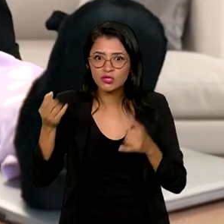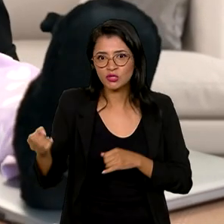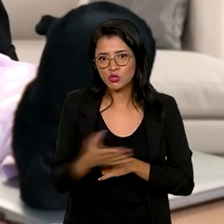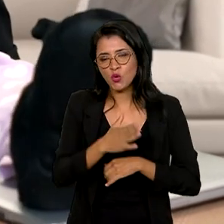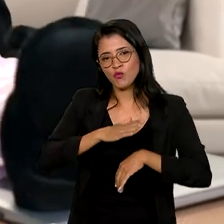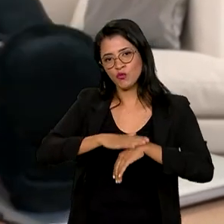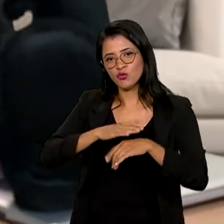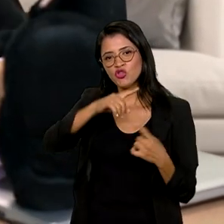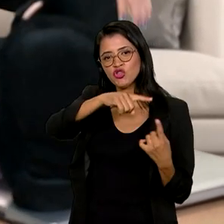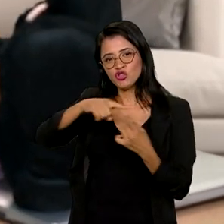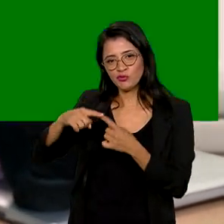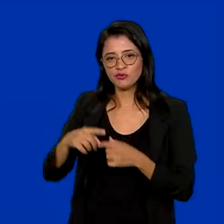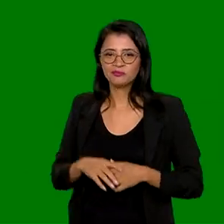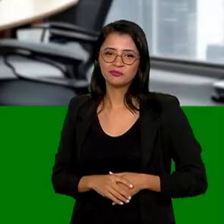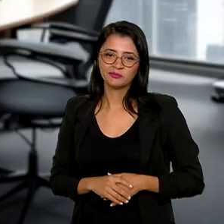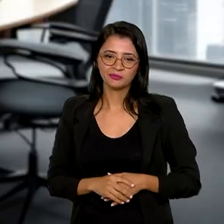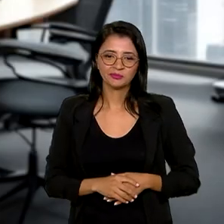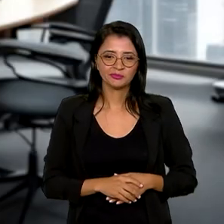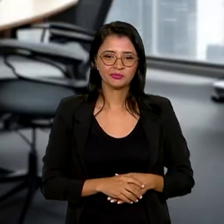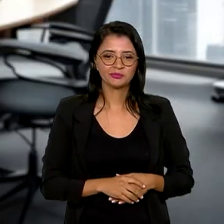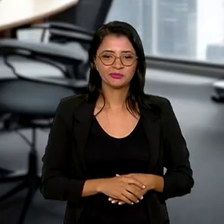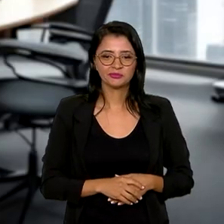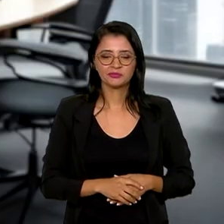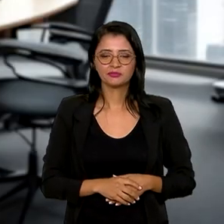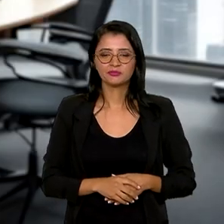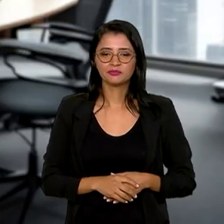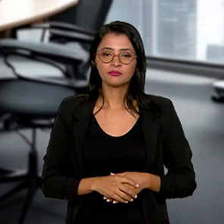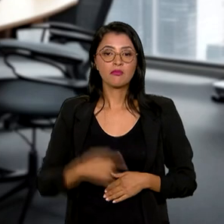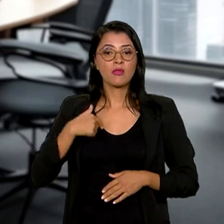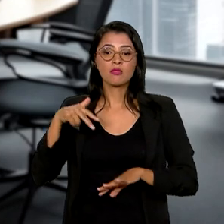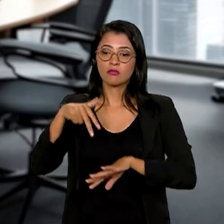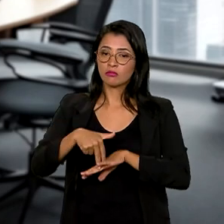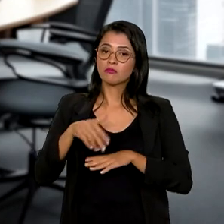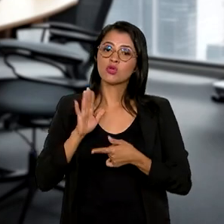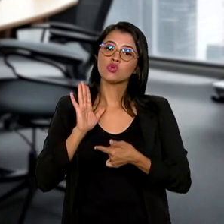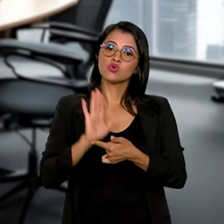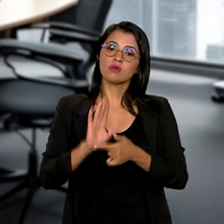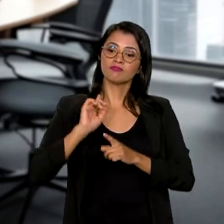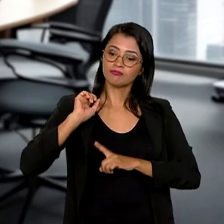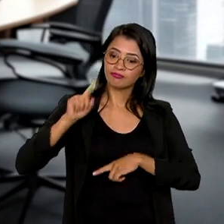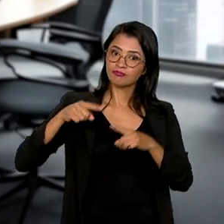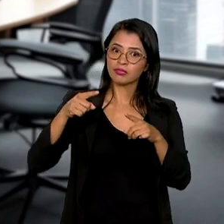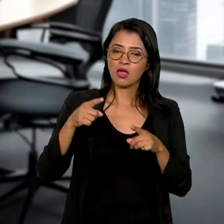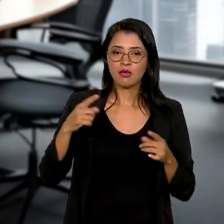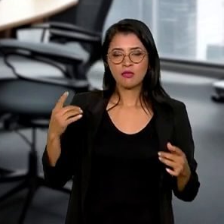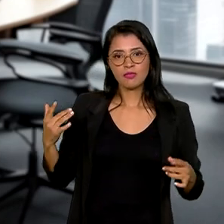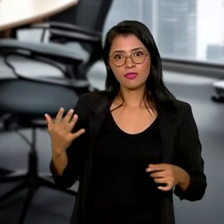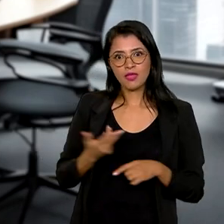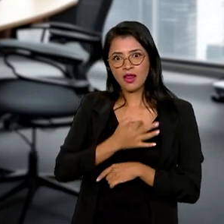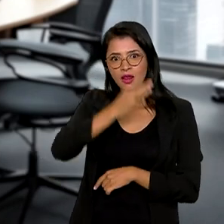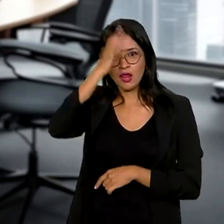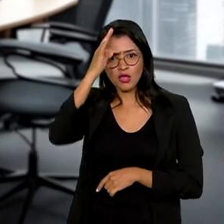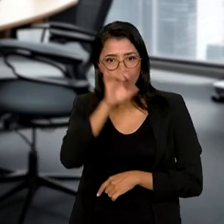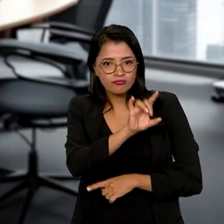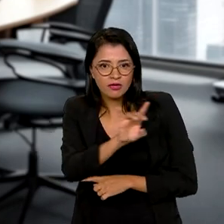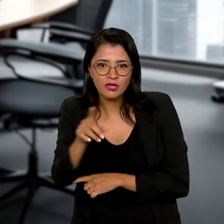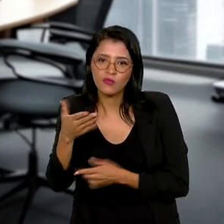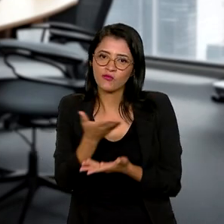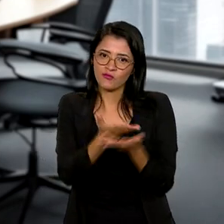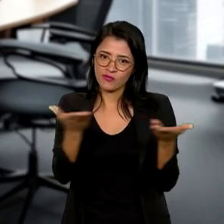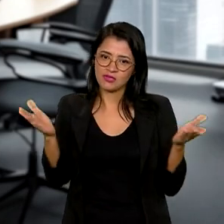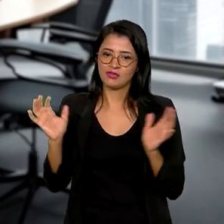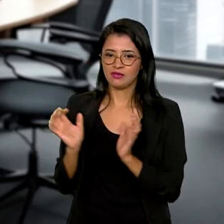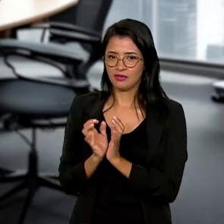nova tendência mundial. Estou aqui para ajudar a potencializar o talento de cada um de vocês